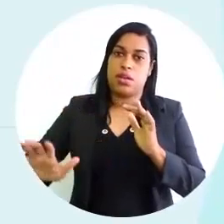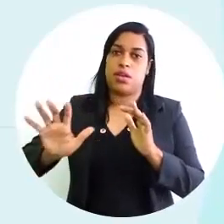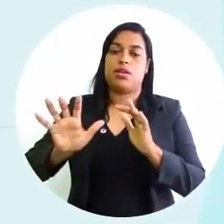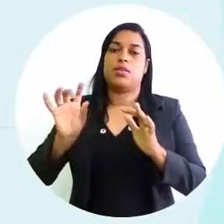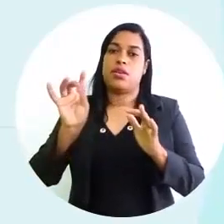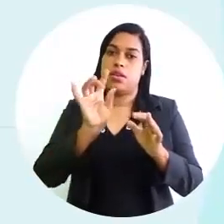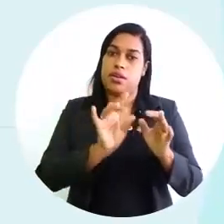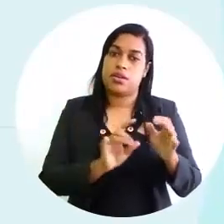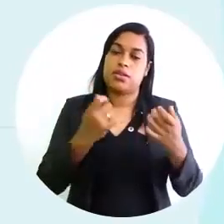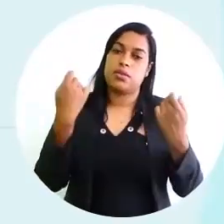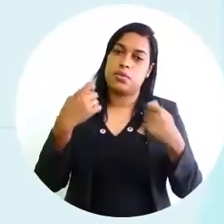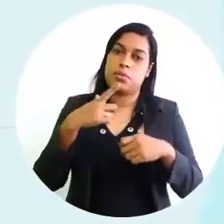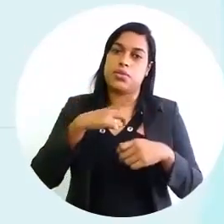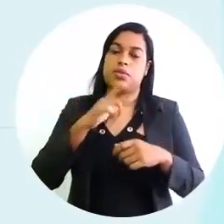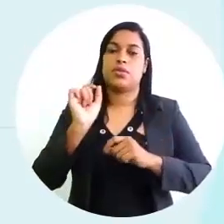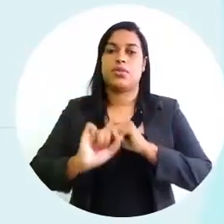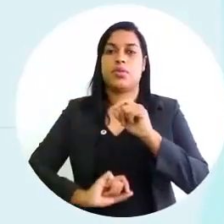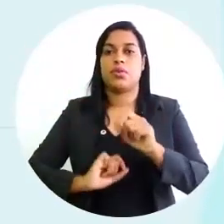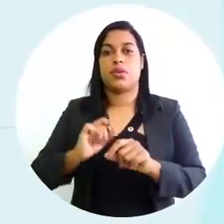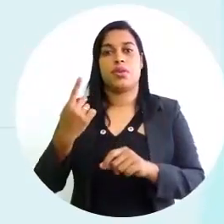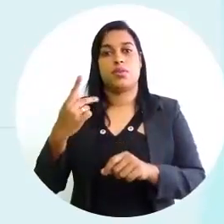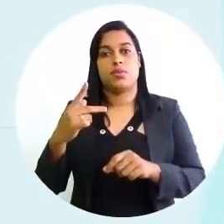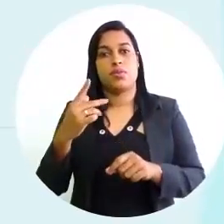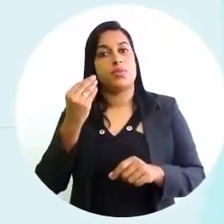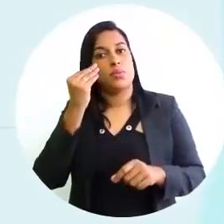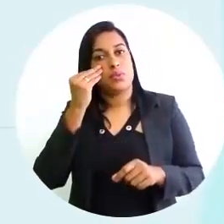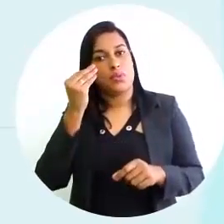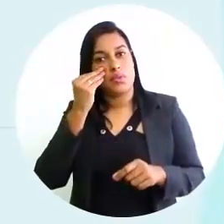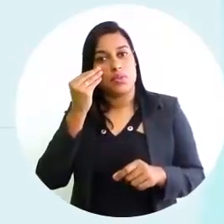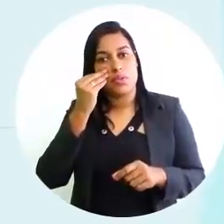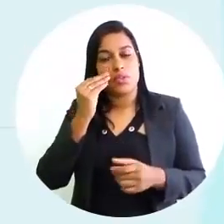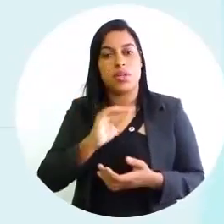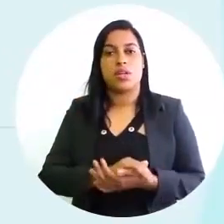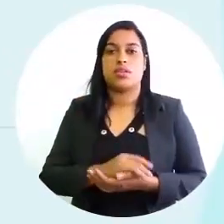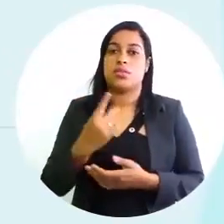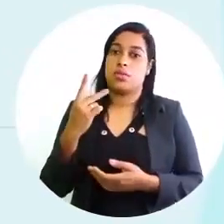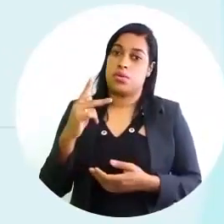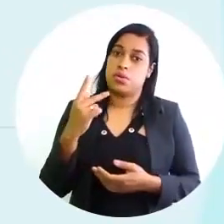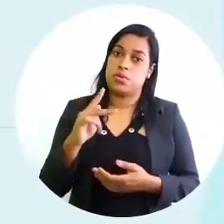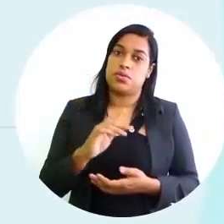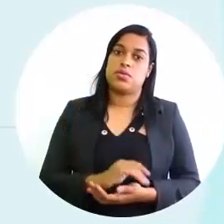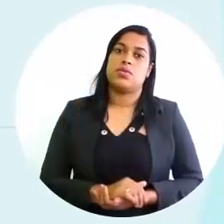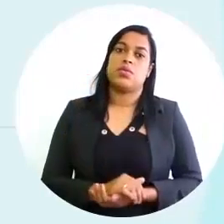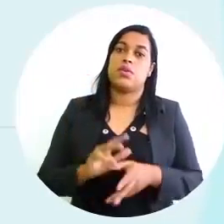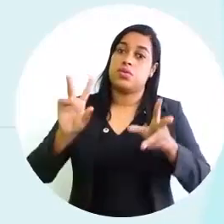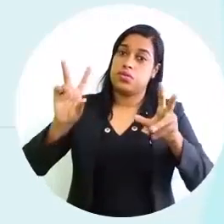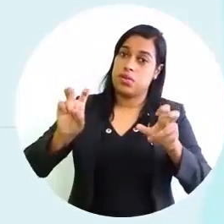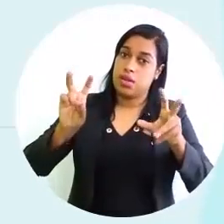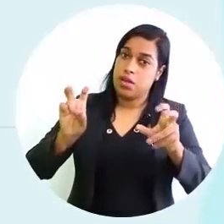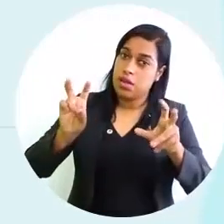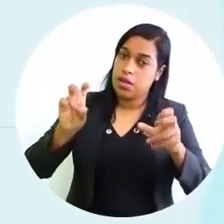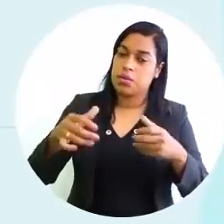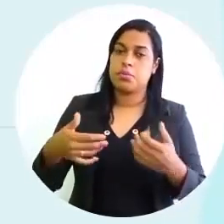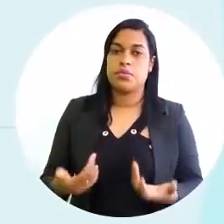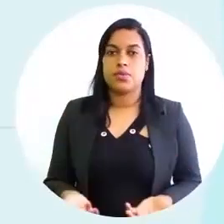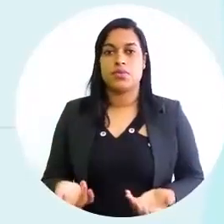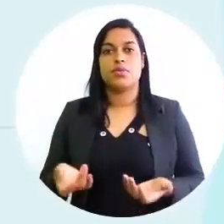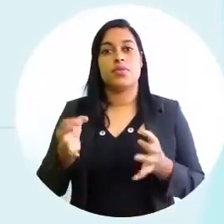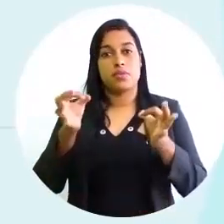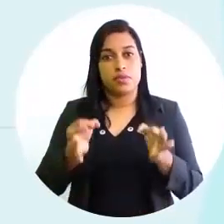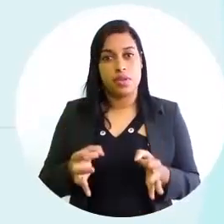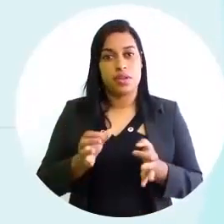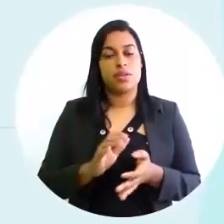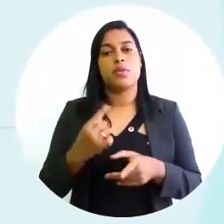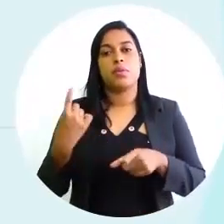cada uma vai ter as suas especificidades, os seus termos que são mais